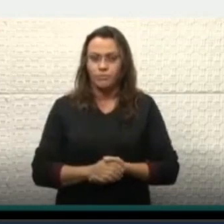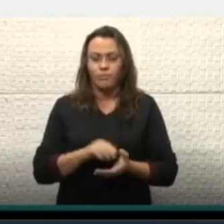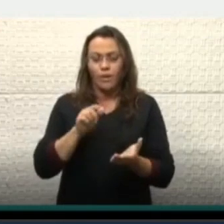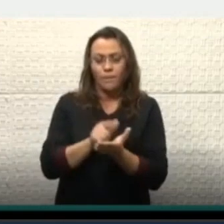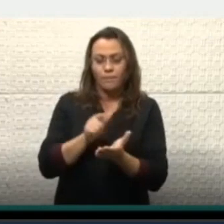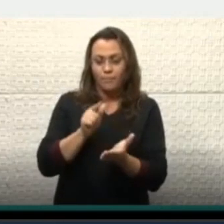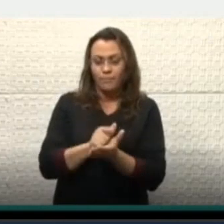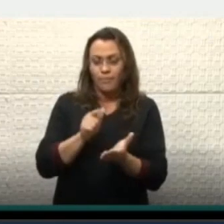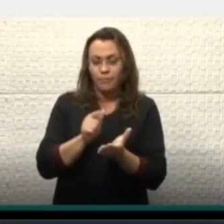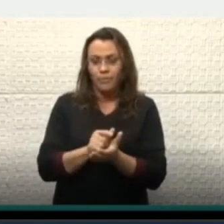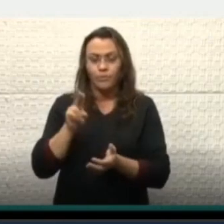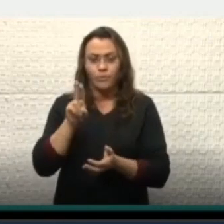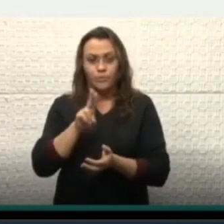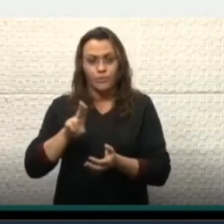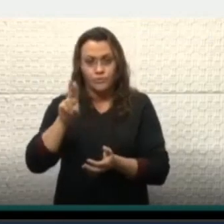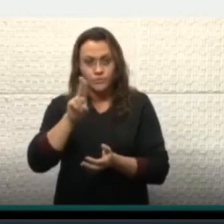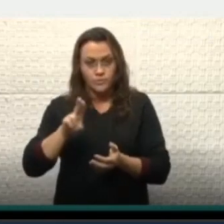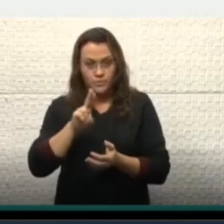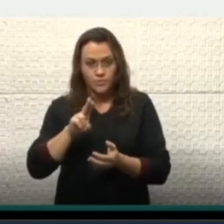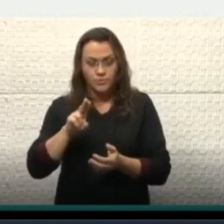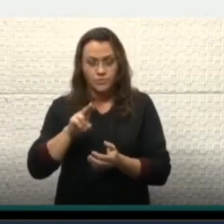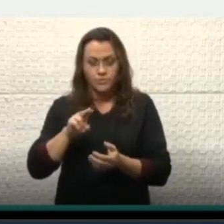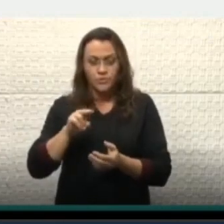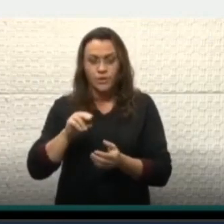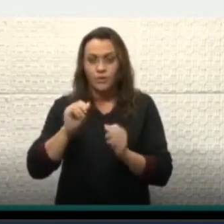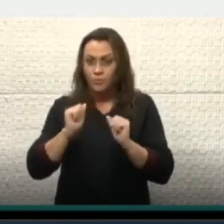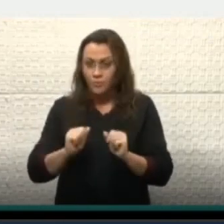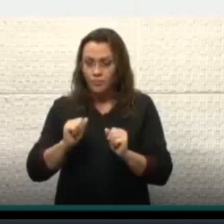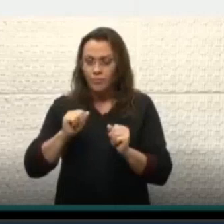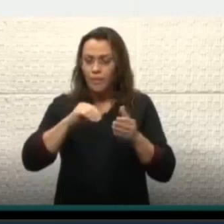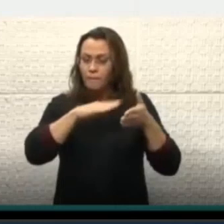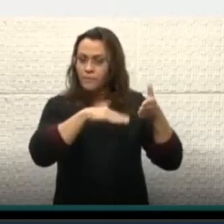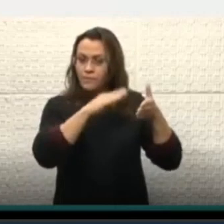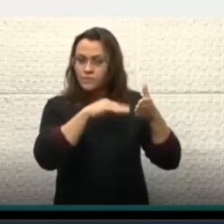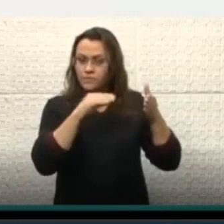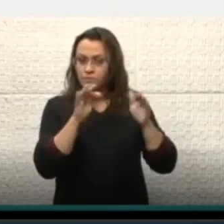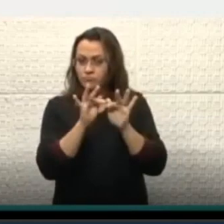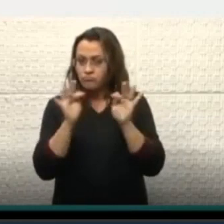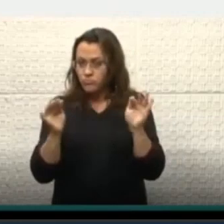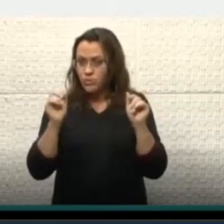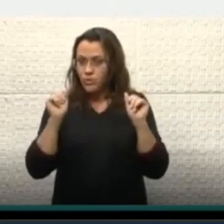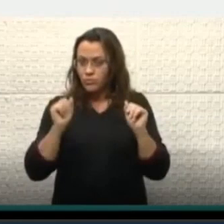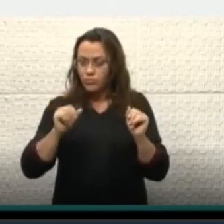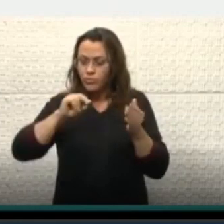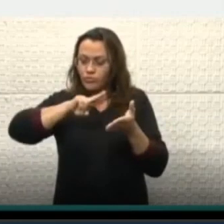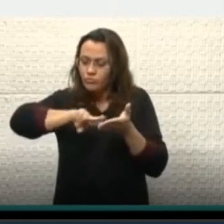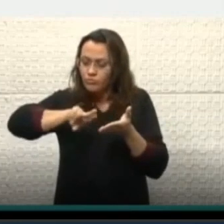o papel filme que nós utilizamos, e aí com um pincel simples,